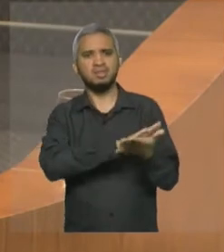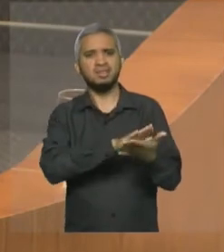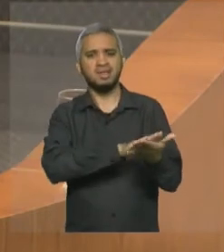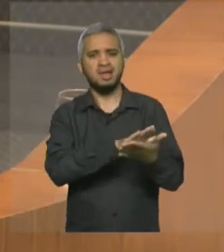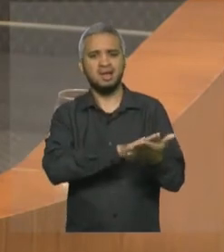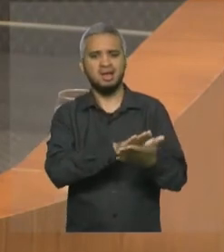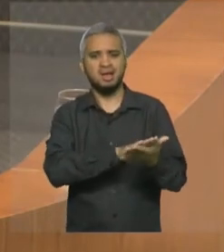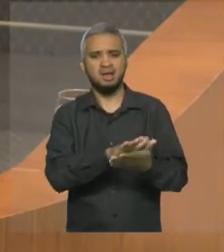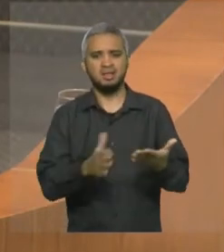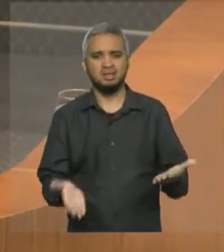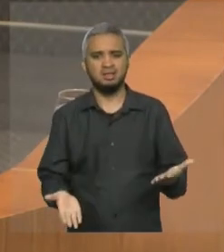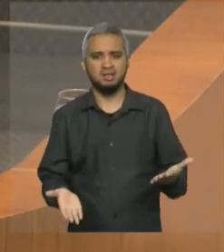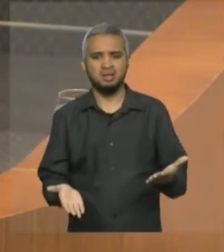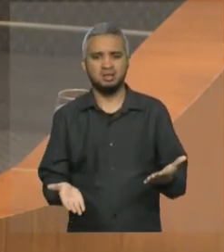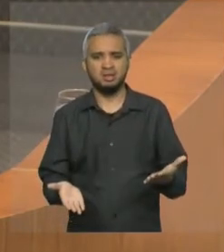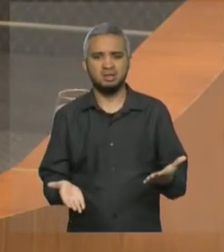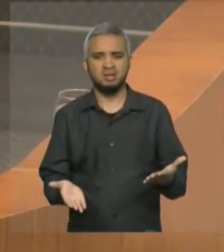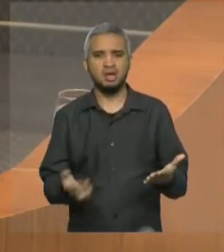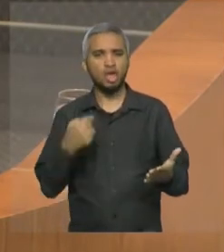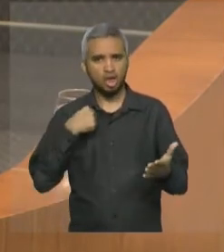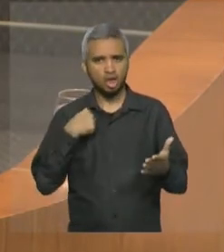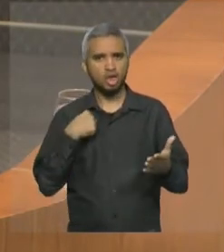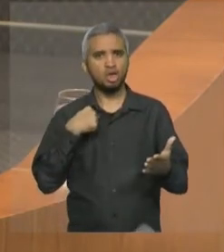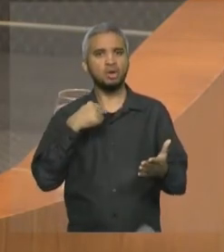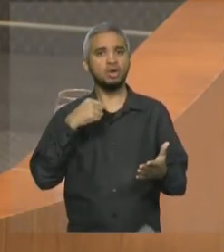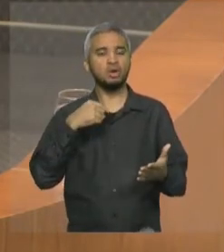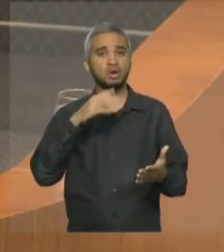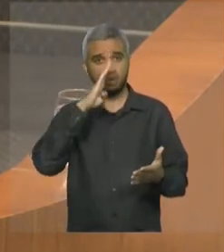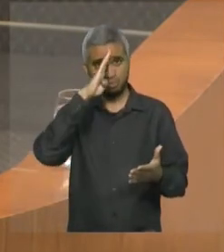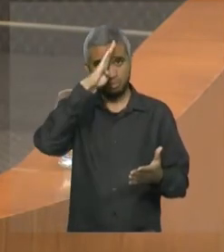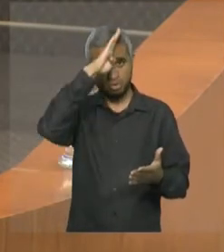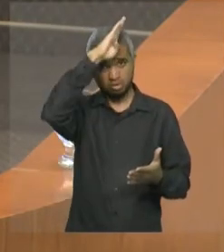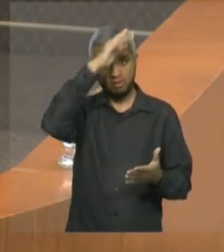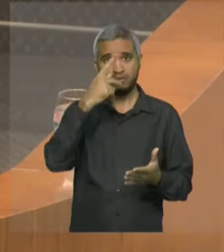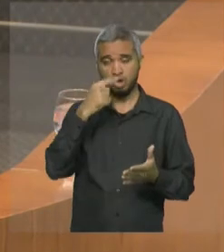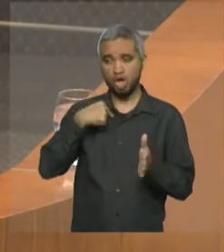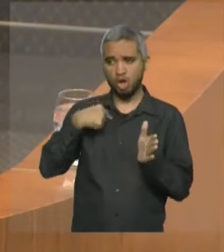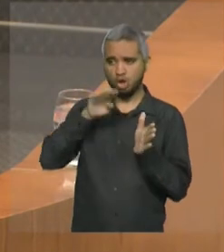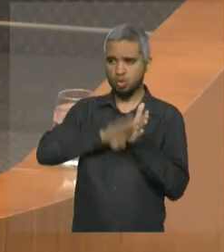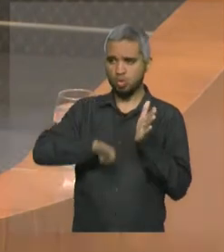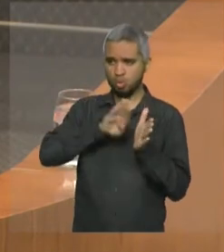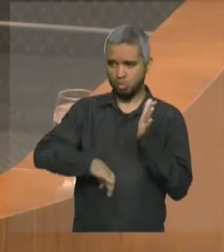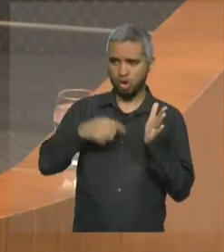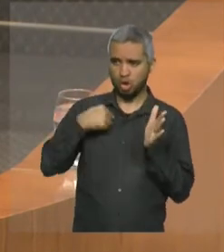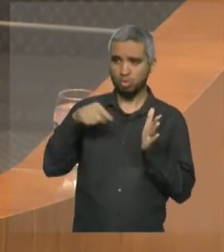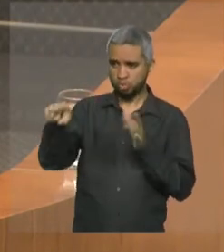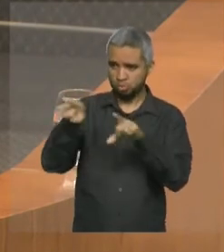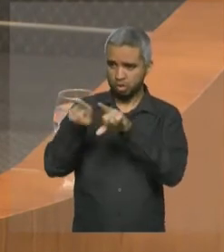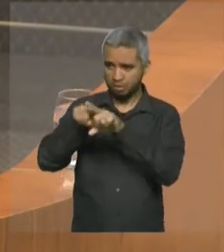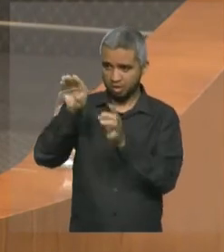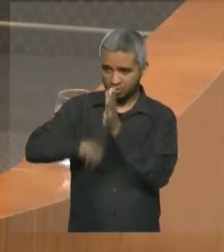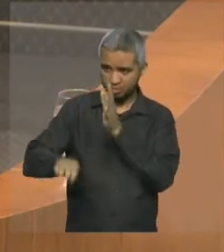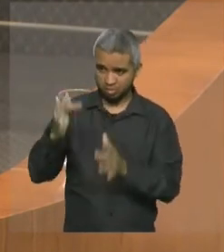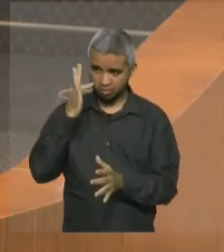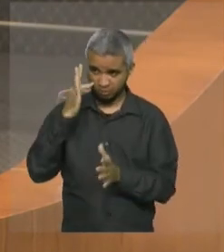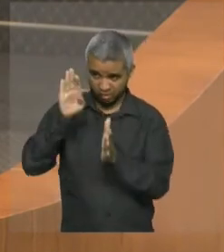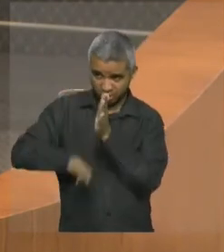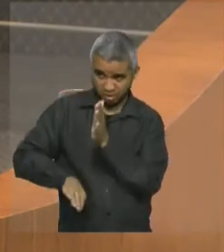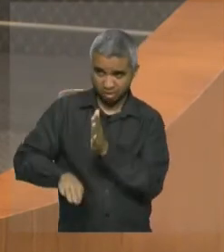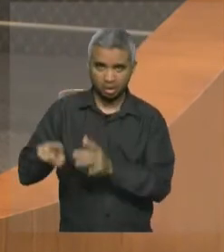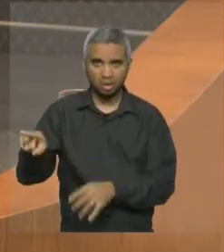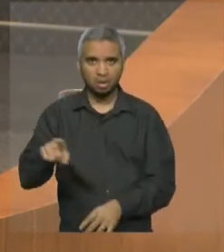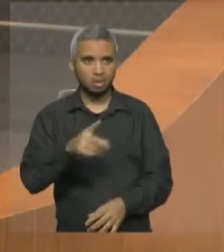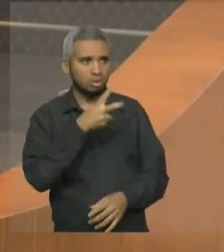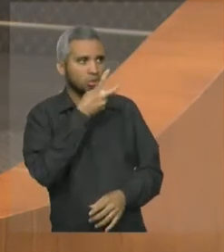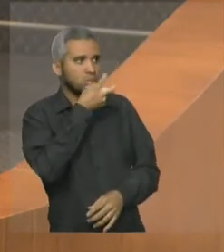federal, basta você também baixar a sua. O silêncio dele foi franciscano, foi de mosteiro o silêncio, porque